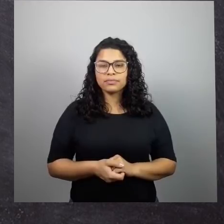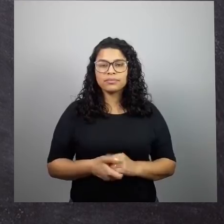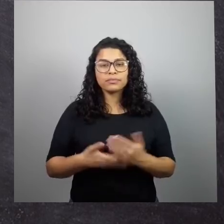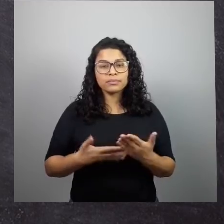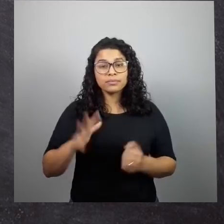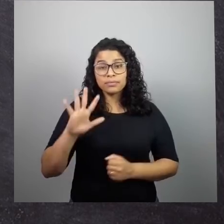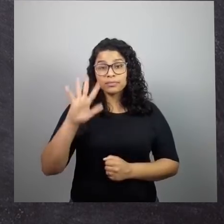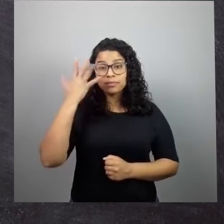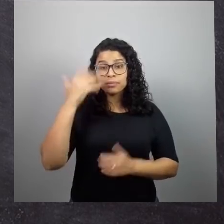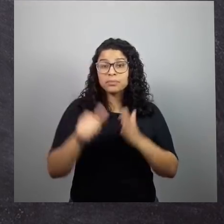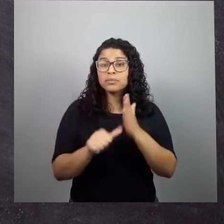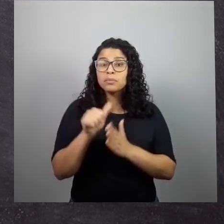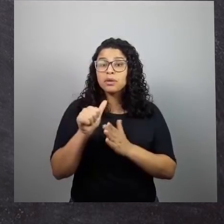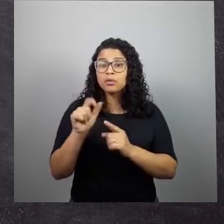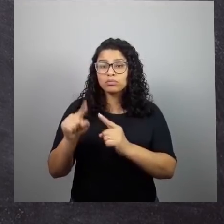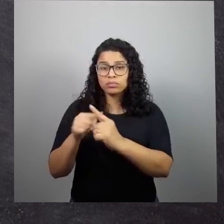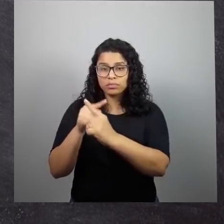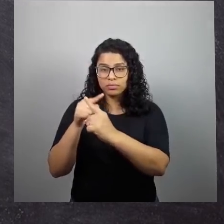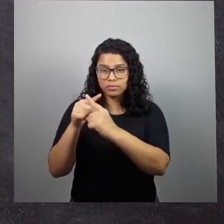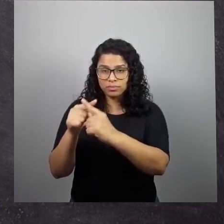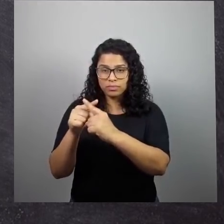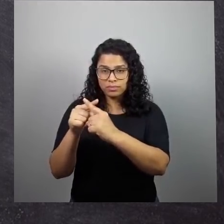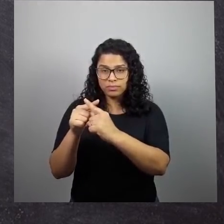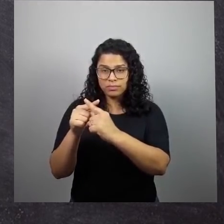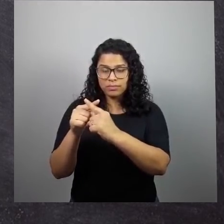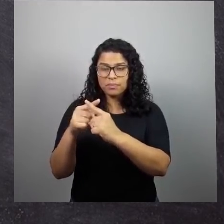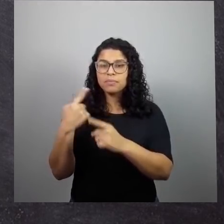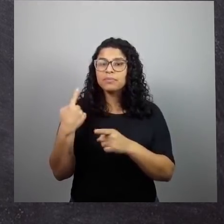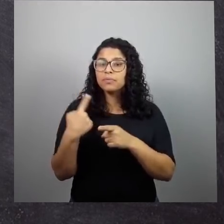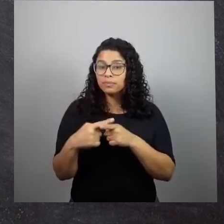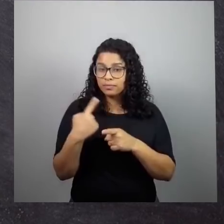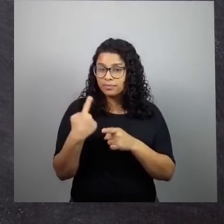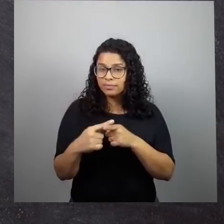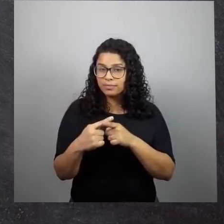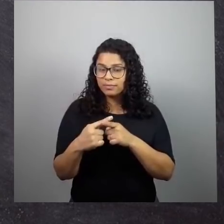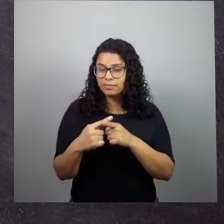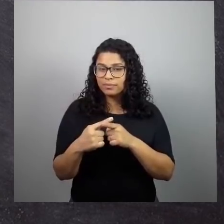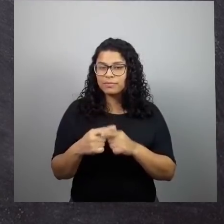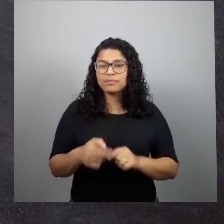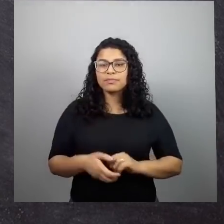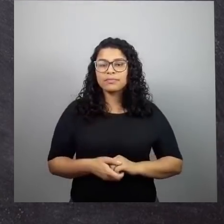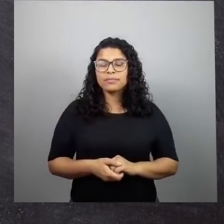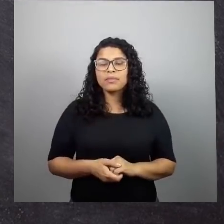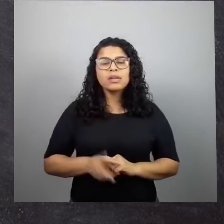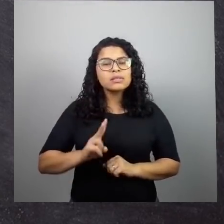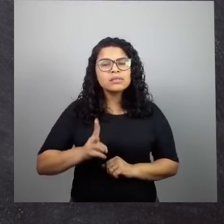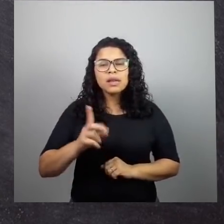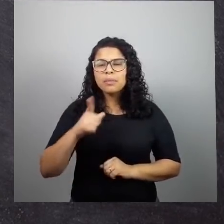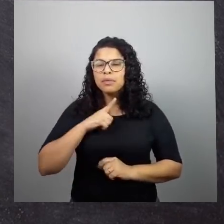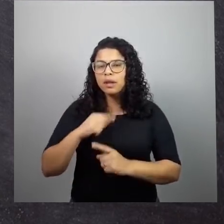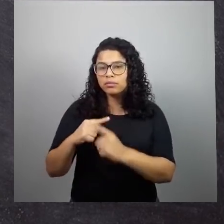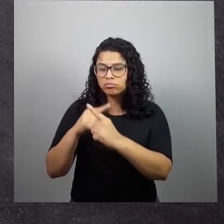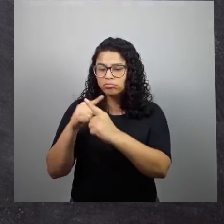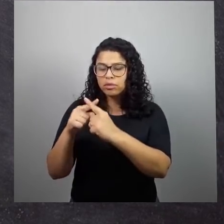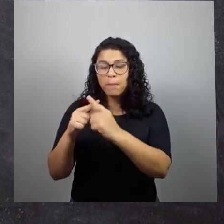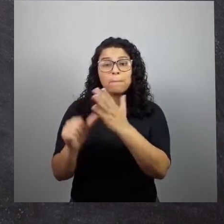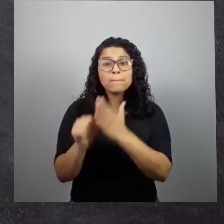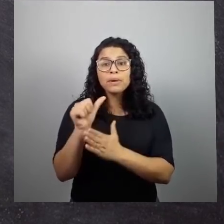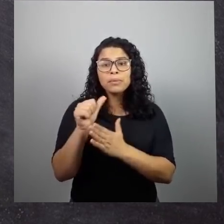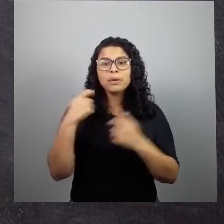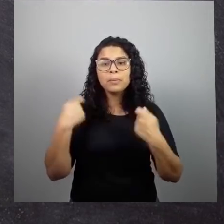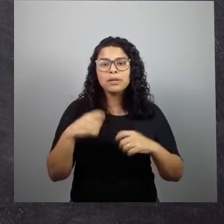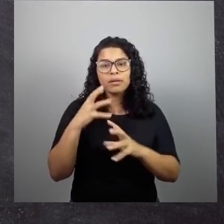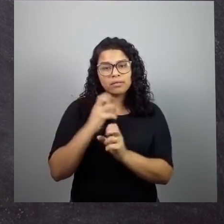Então, vamos primeiro resolver este daqui, não é? Porque aqui nós temos uma multiplicação e sempre que temos